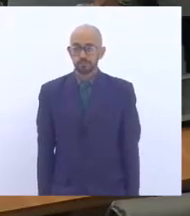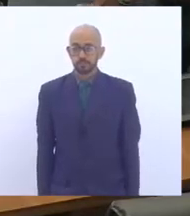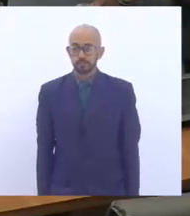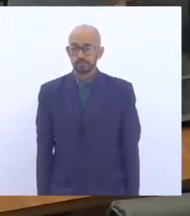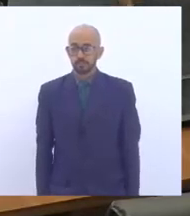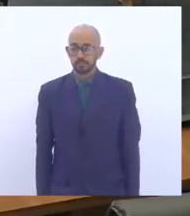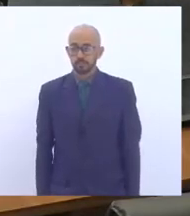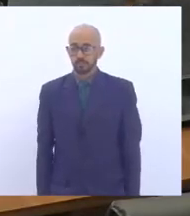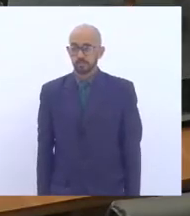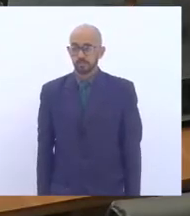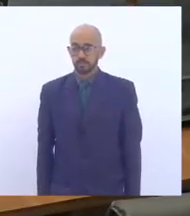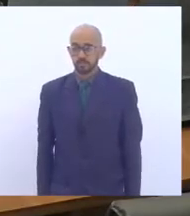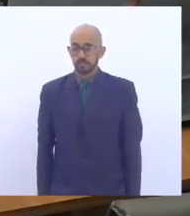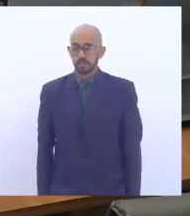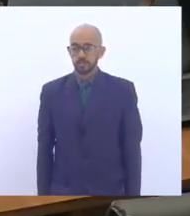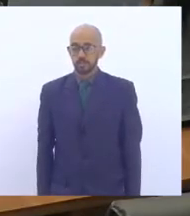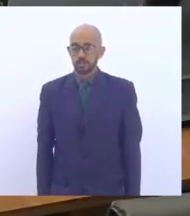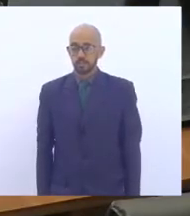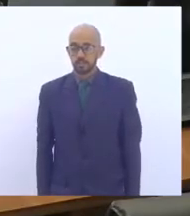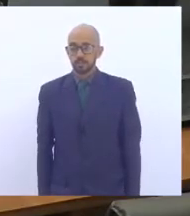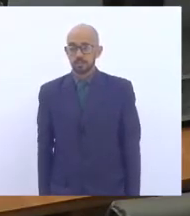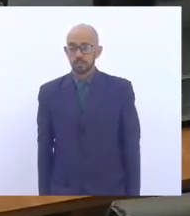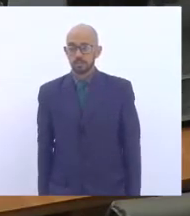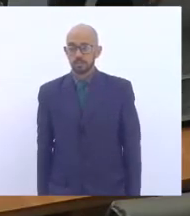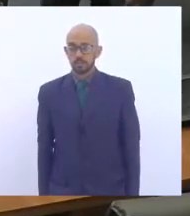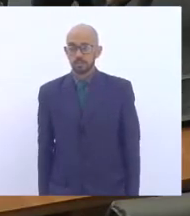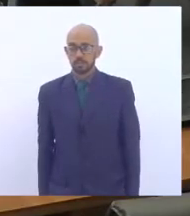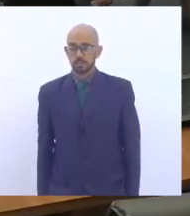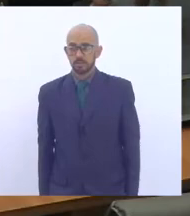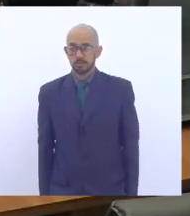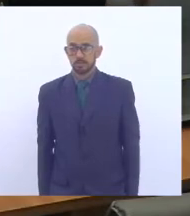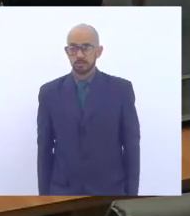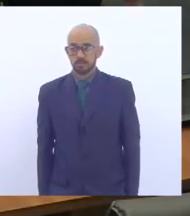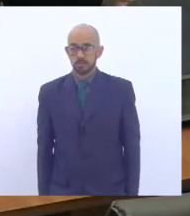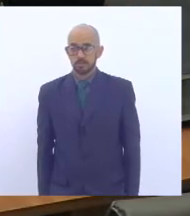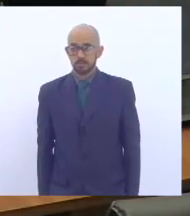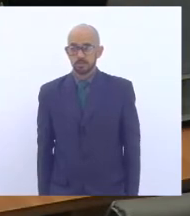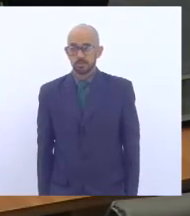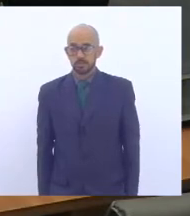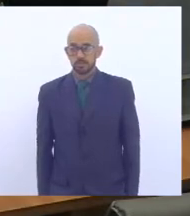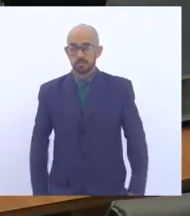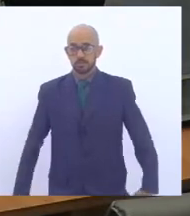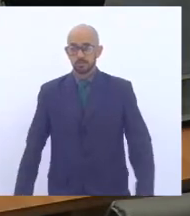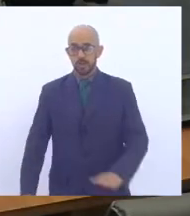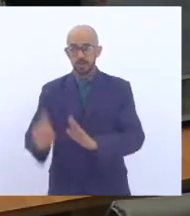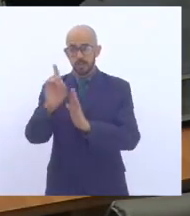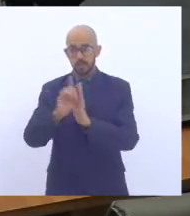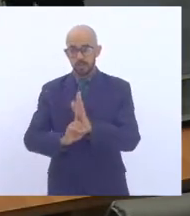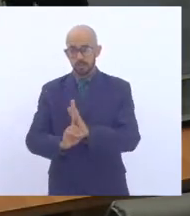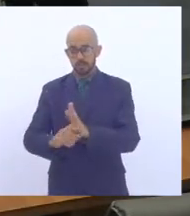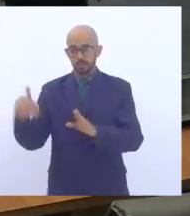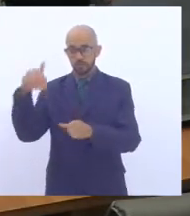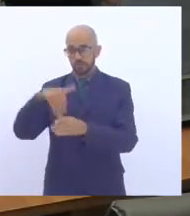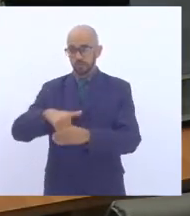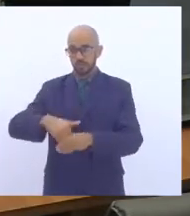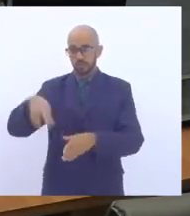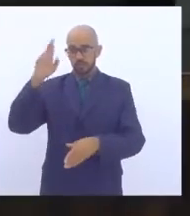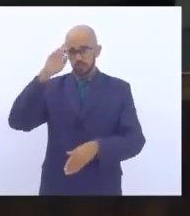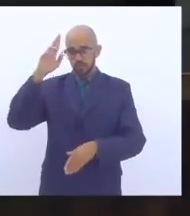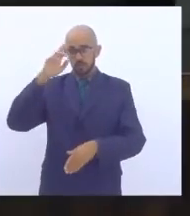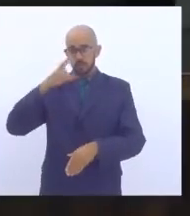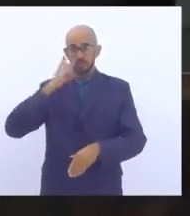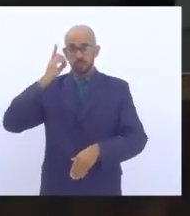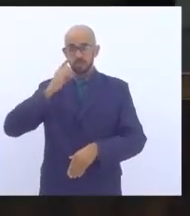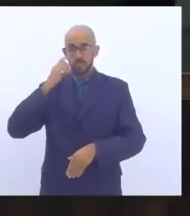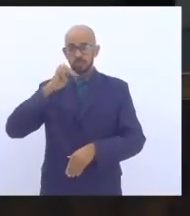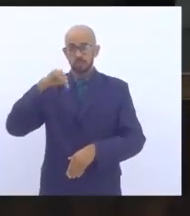E aí para mim vai lá ver que ele tá mais alta e para declaração de voto Nobre deputado